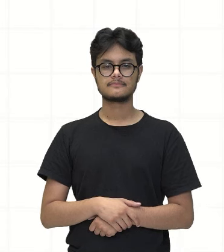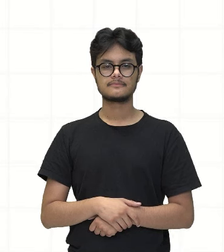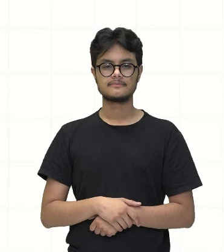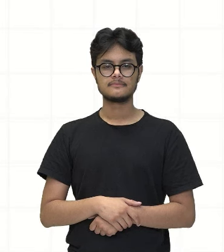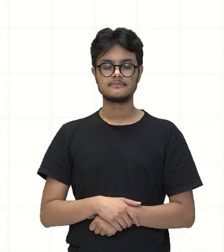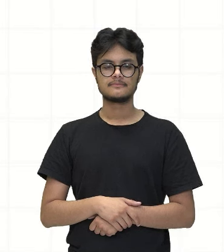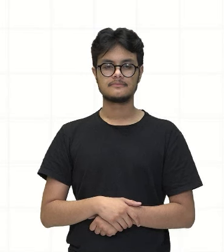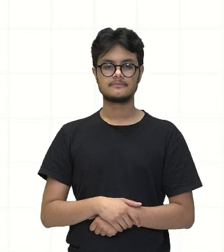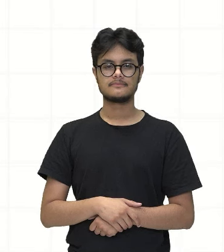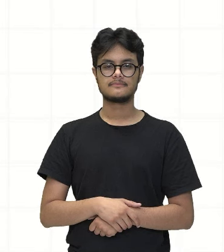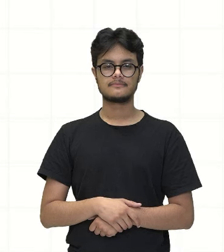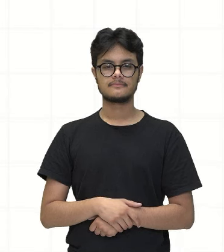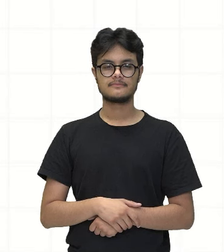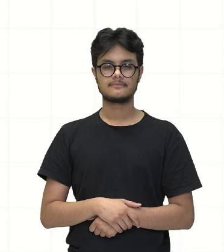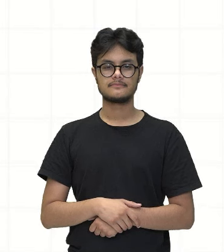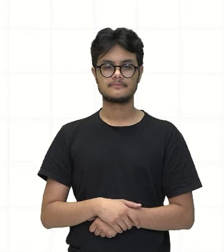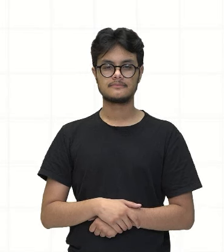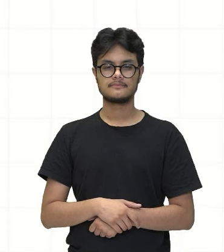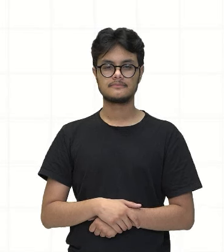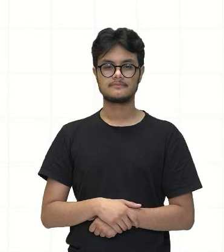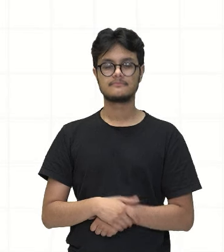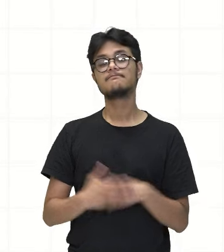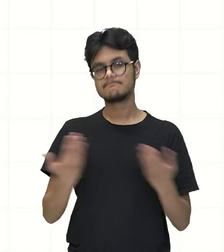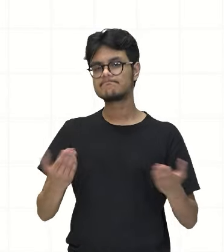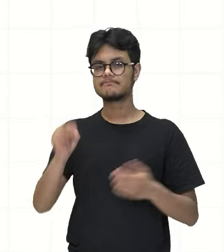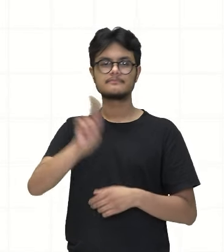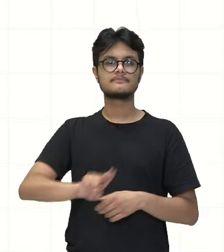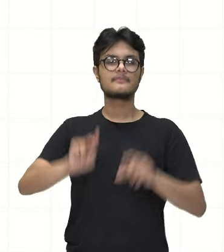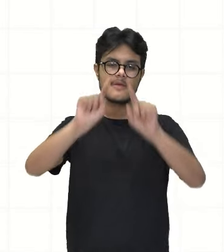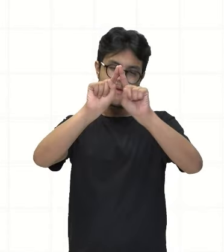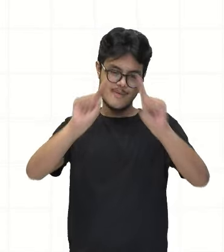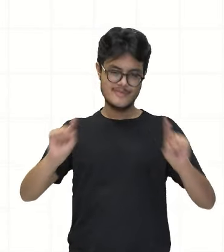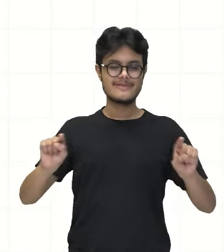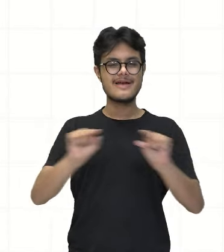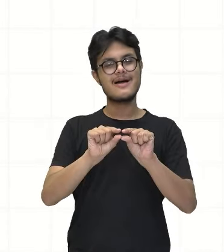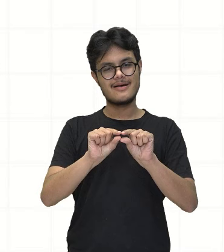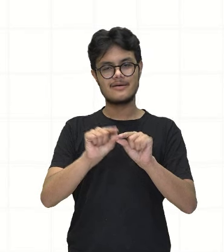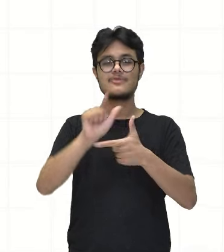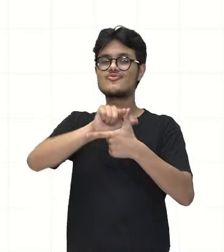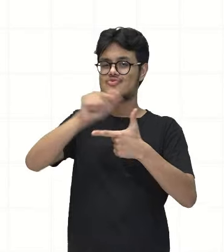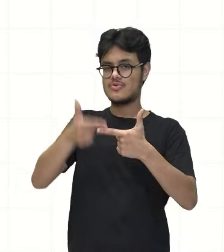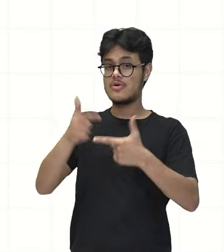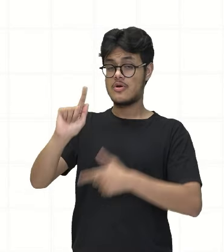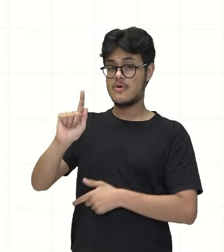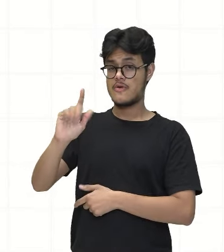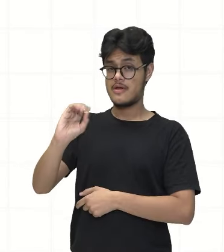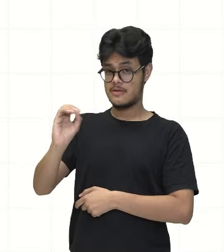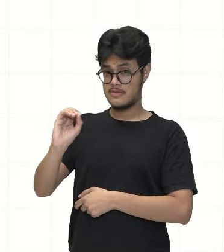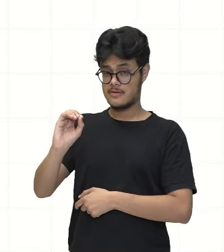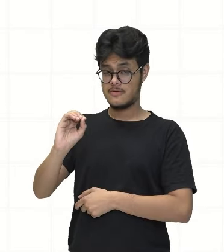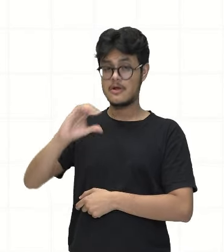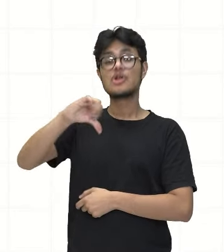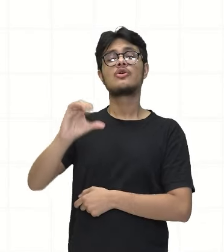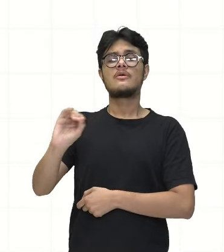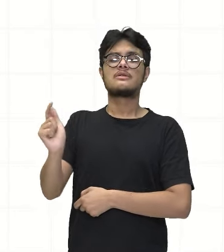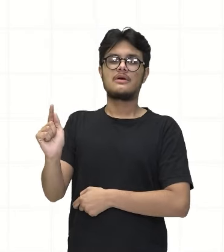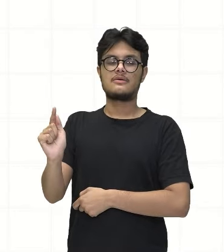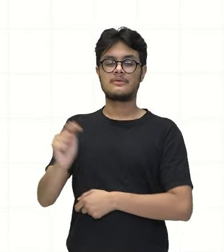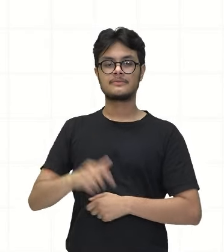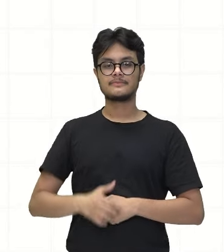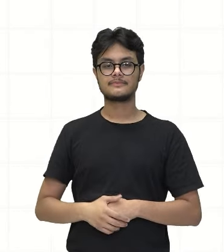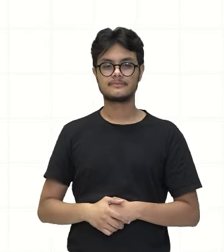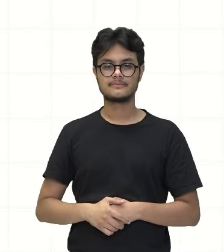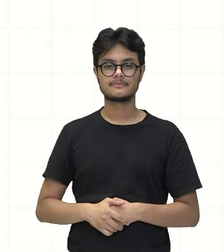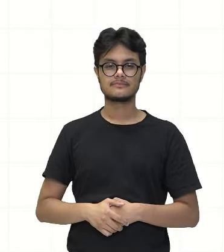causa disso aqui, né, eu posso utilizar as relações métricas do triângulo retângulo. Então, está desenhado aí, né,